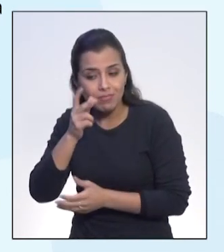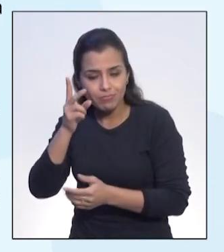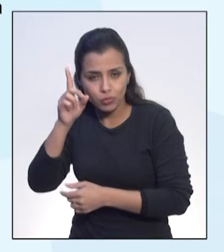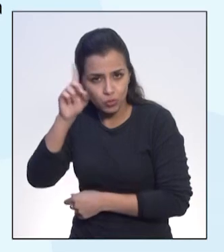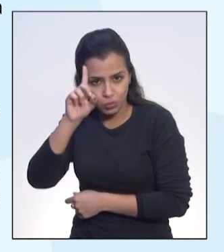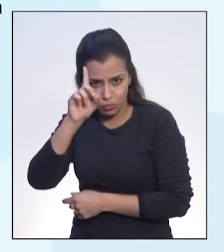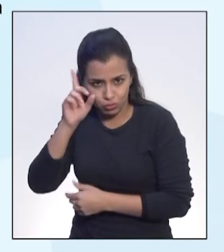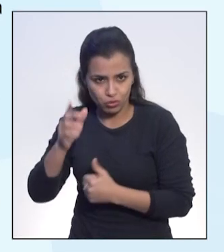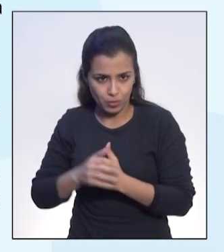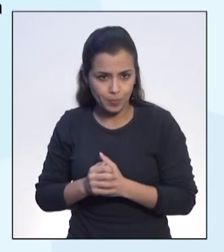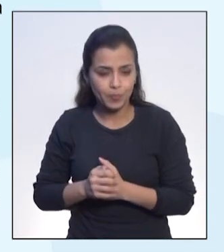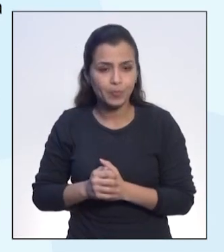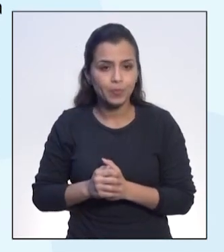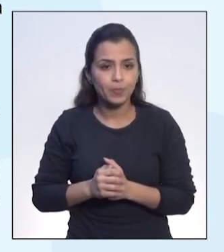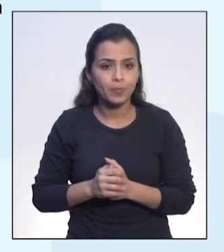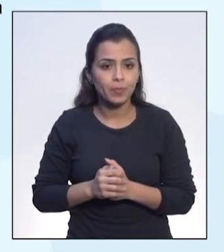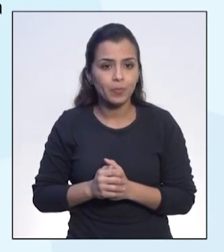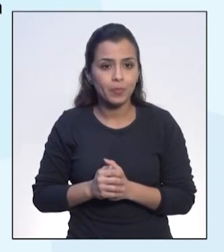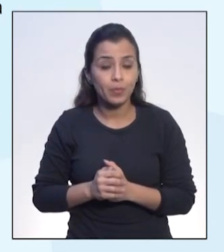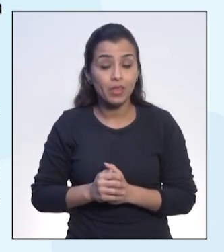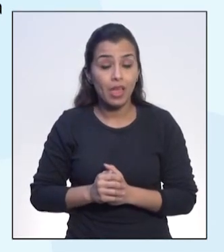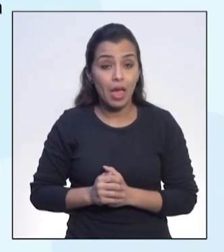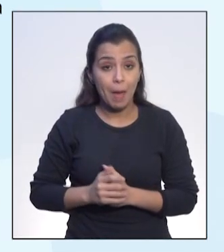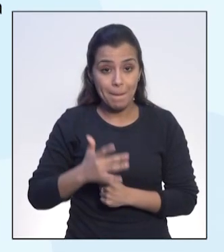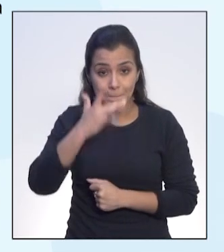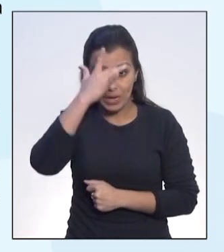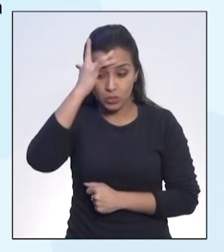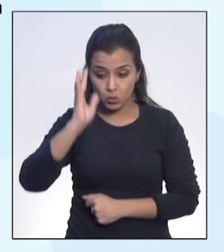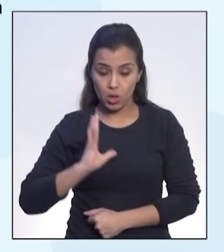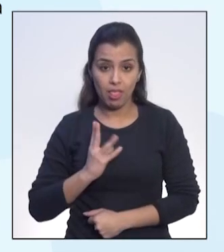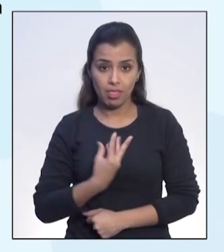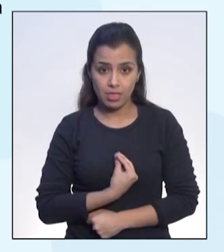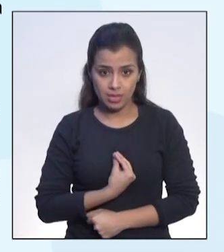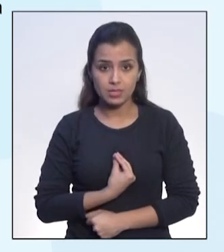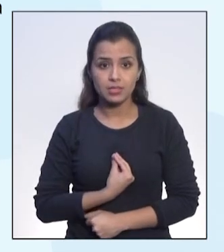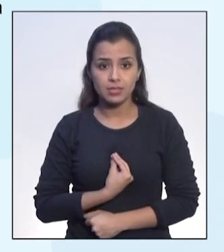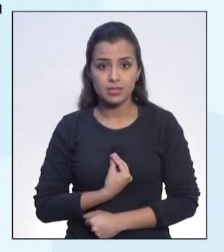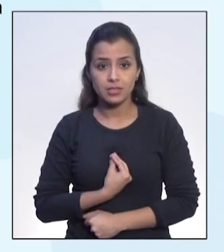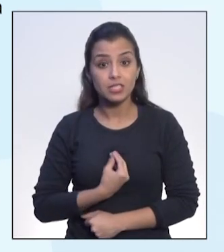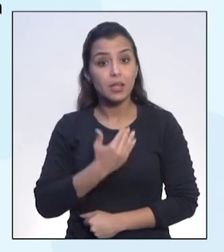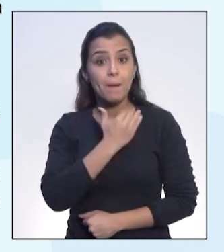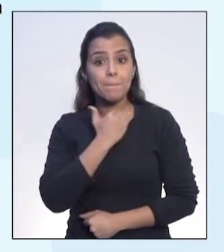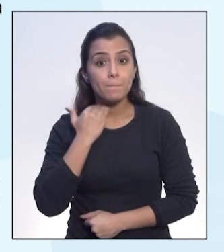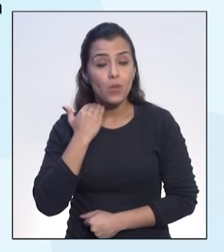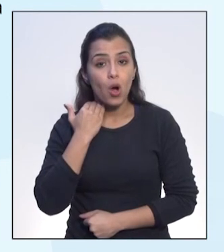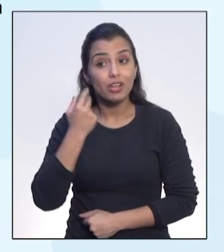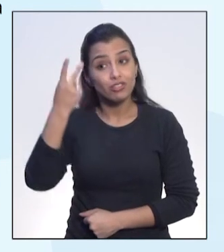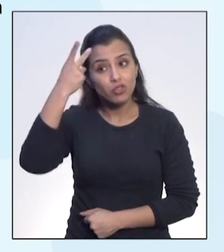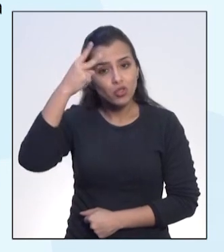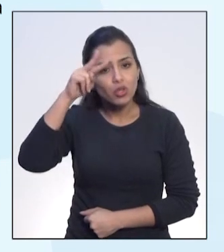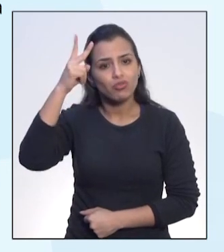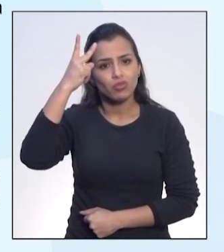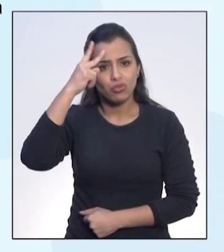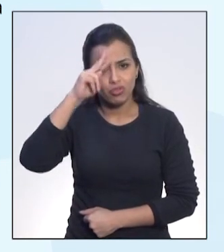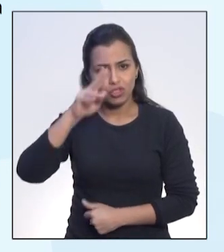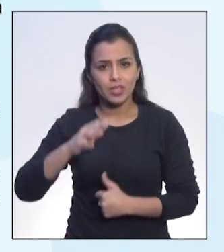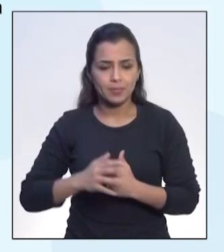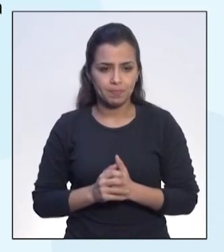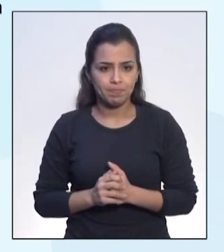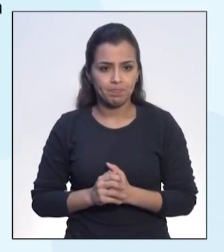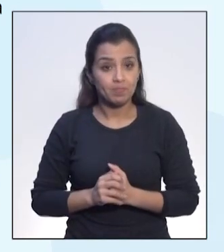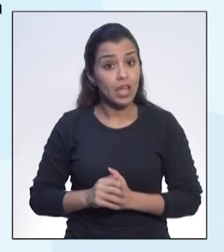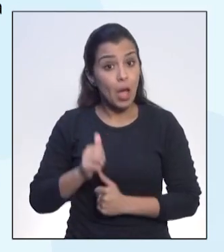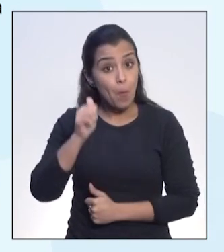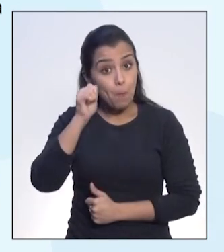Uma pessoa trans é assassinada a cada 2 dias no Brasil. Uma mulher registra a